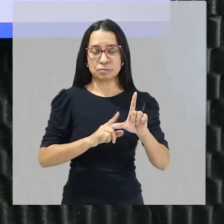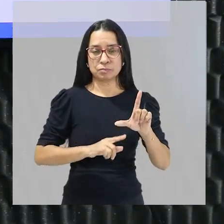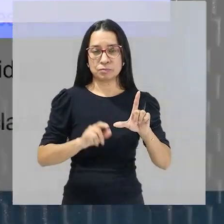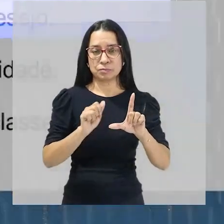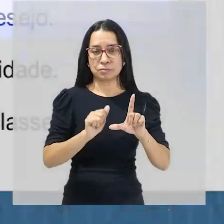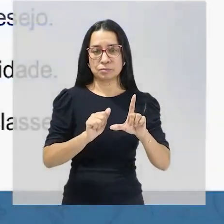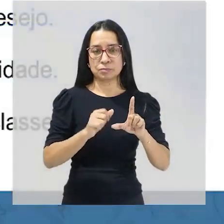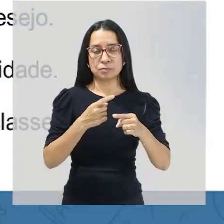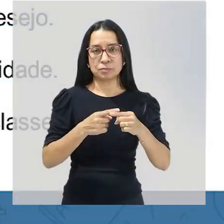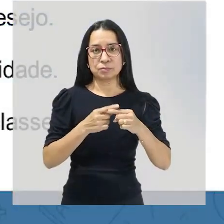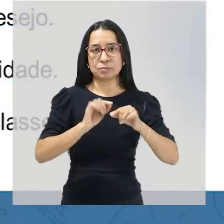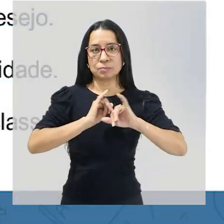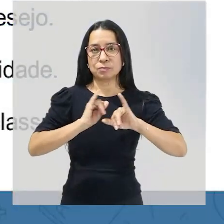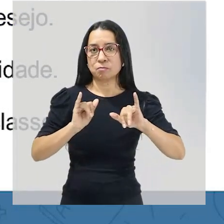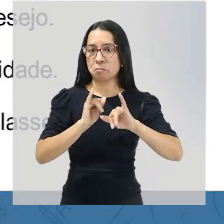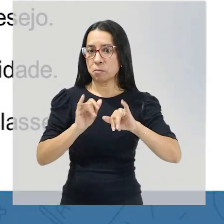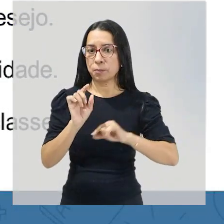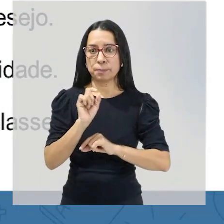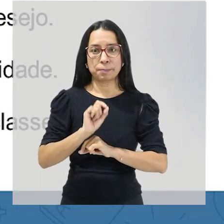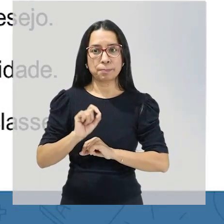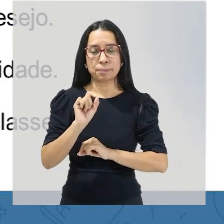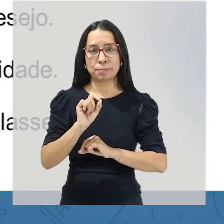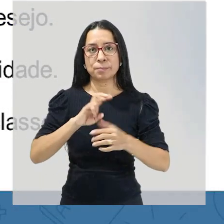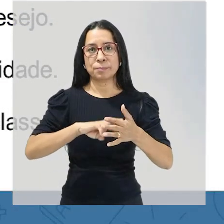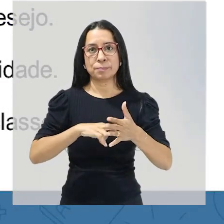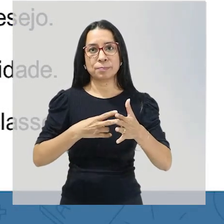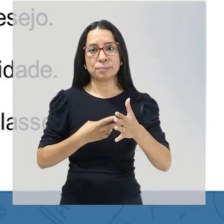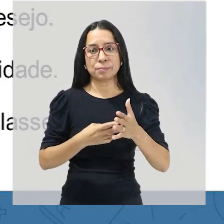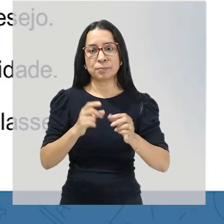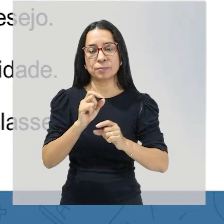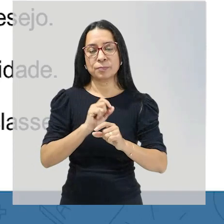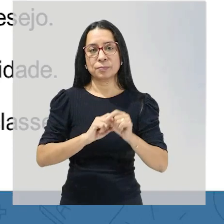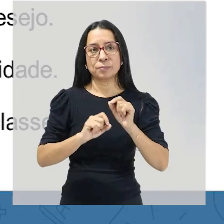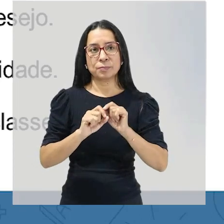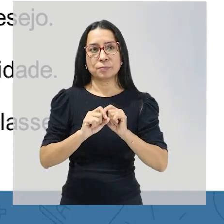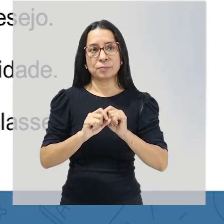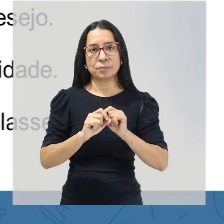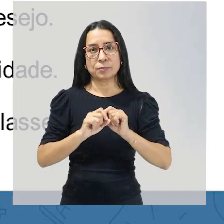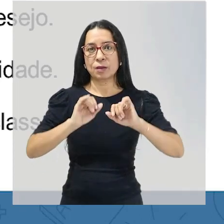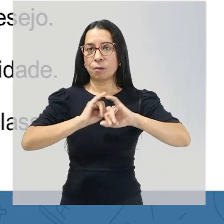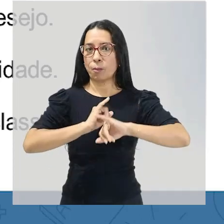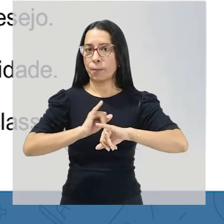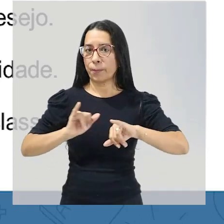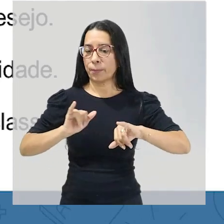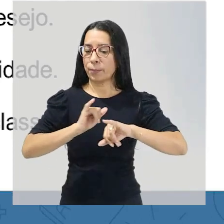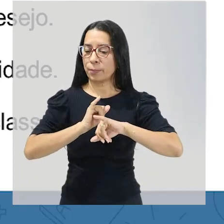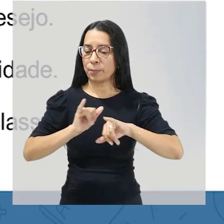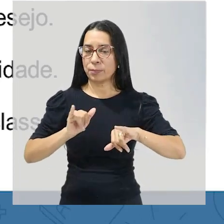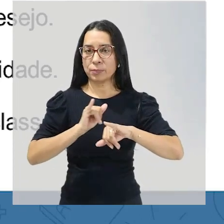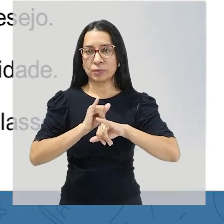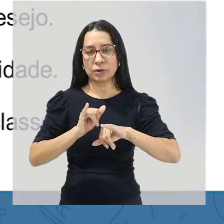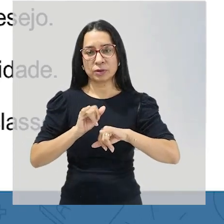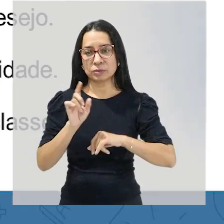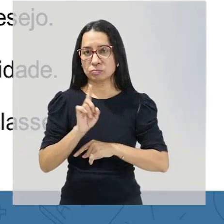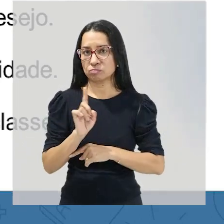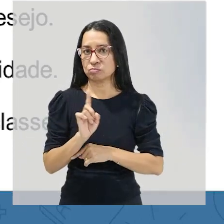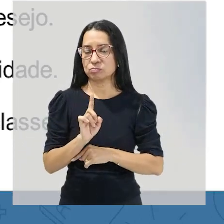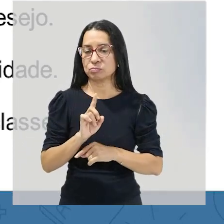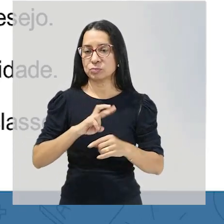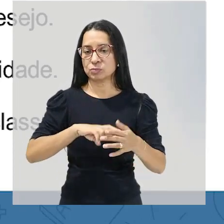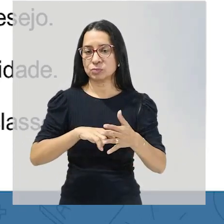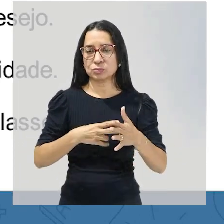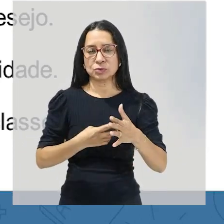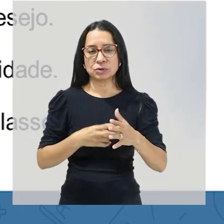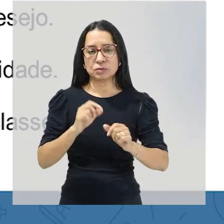não é isso que a propaganda, não é isso necessariamente que o